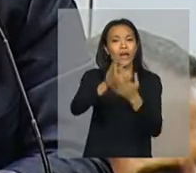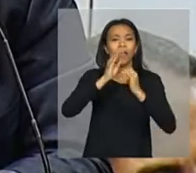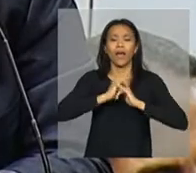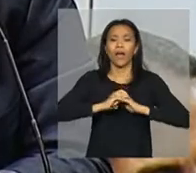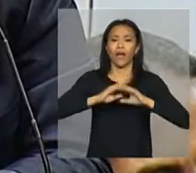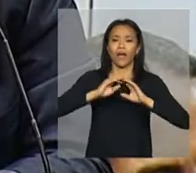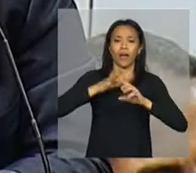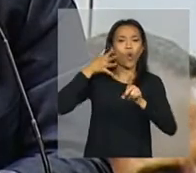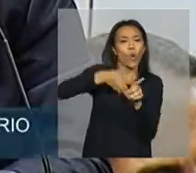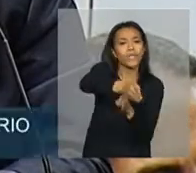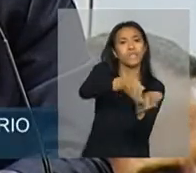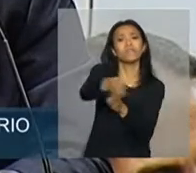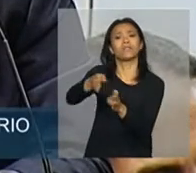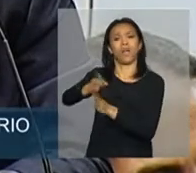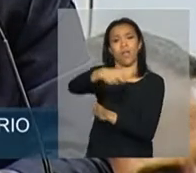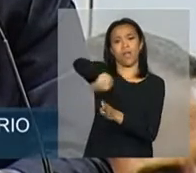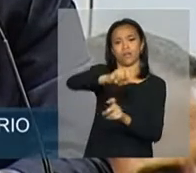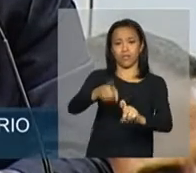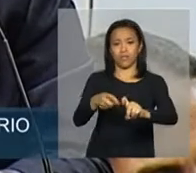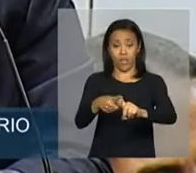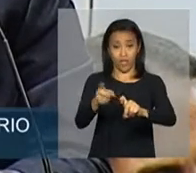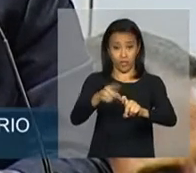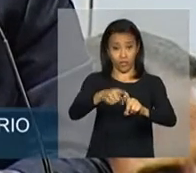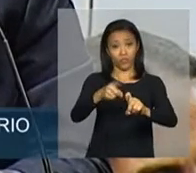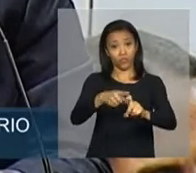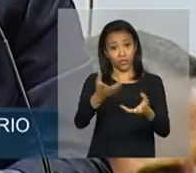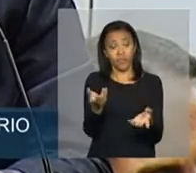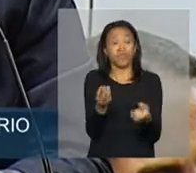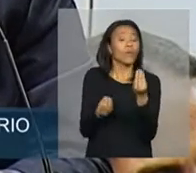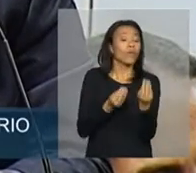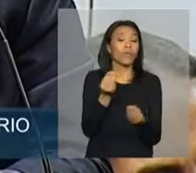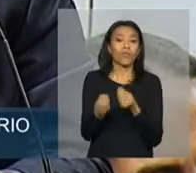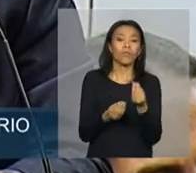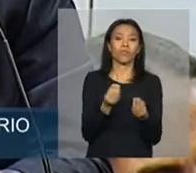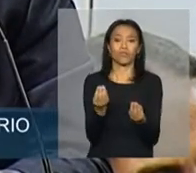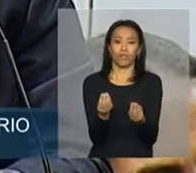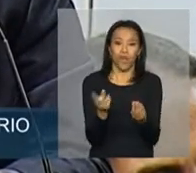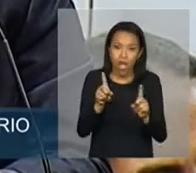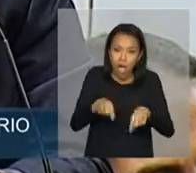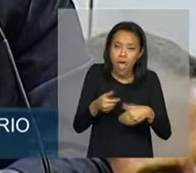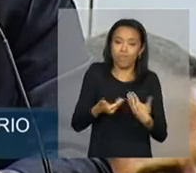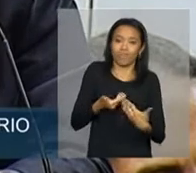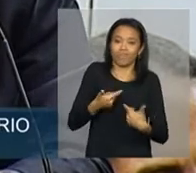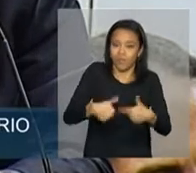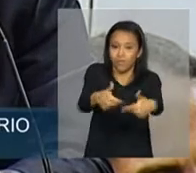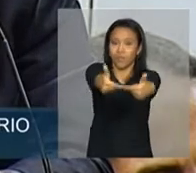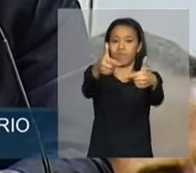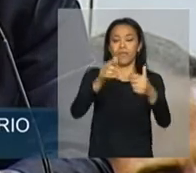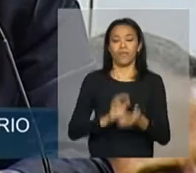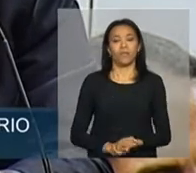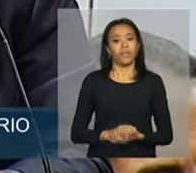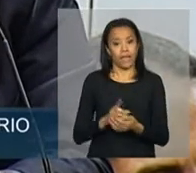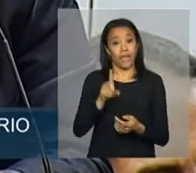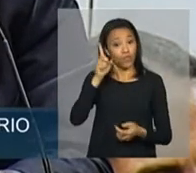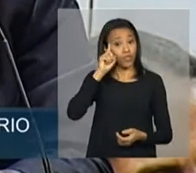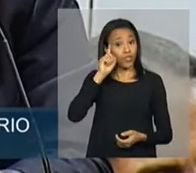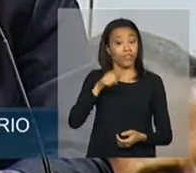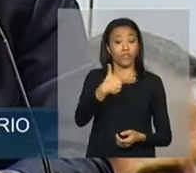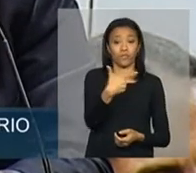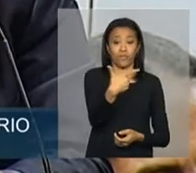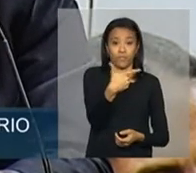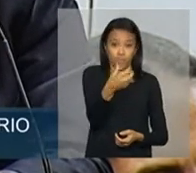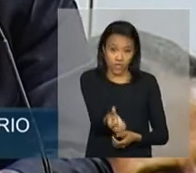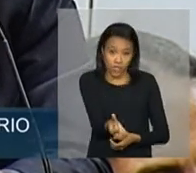seguinte a logo em seguida a chegada desses profissionais é a data prevista inicialmente é o dia vinte e seis de agosto